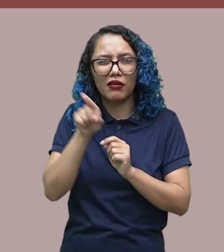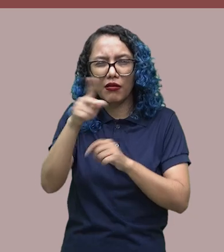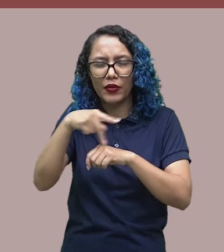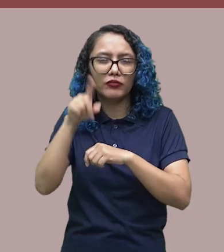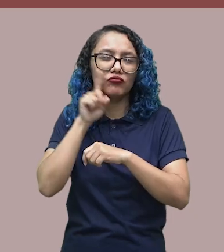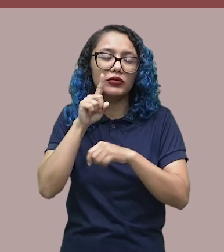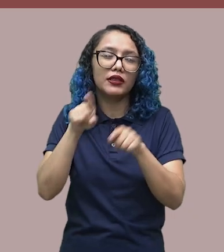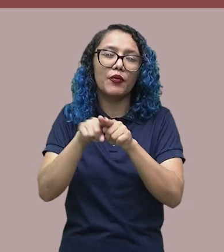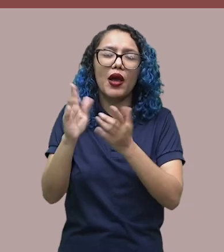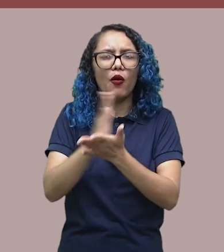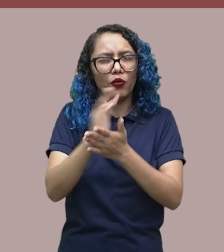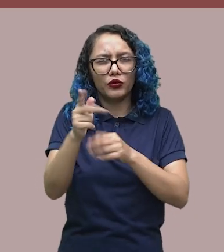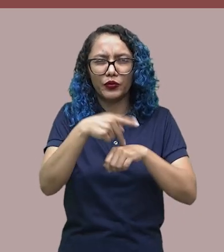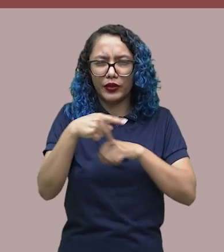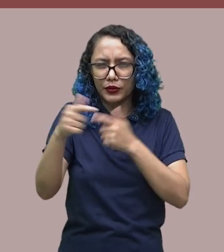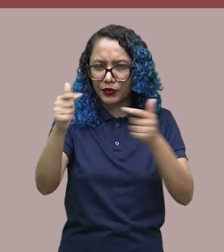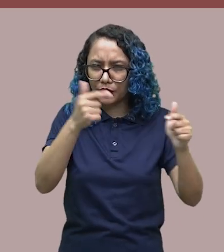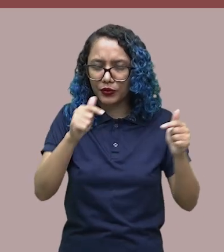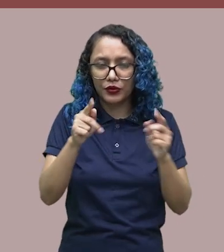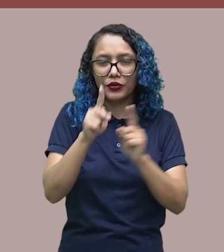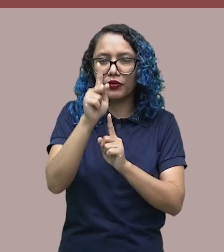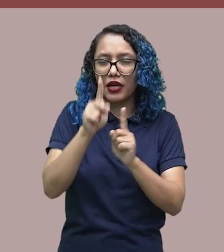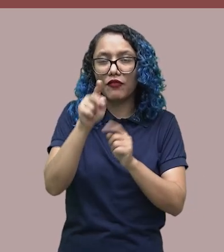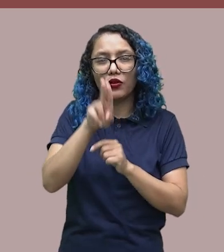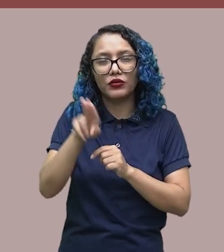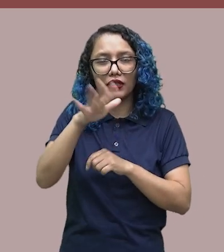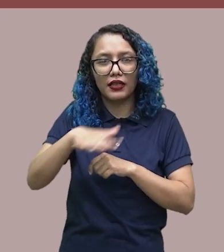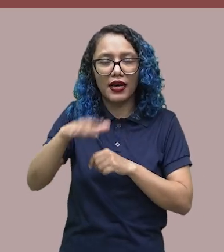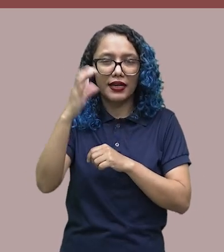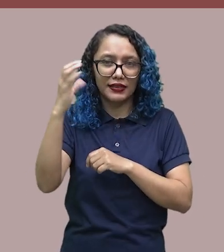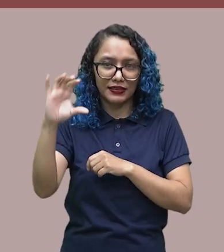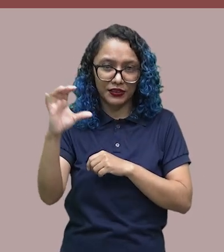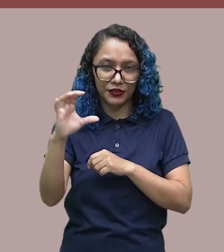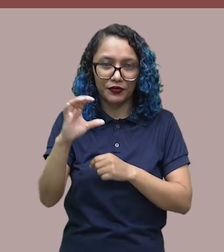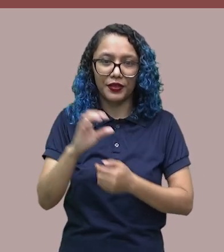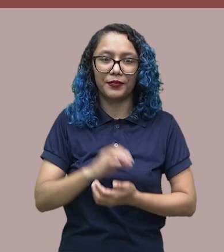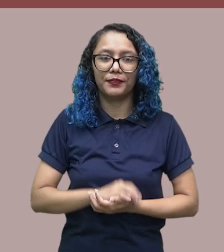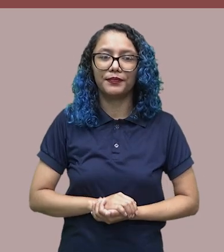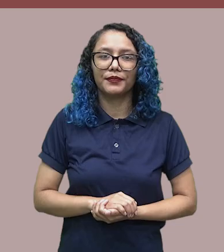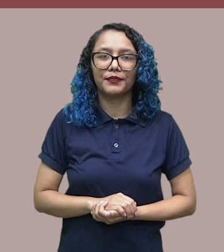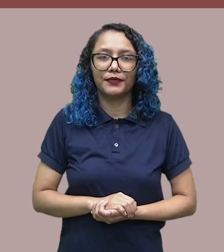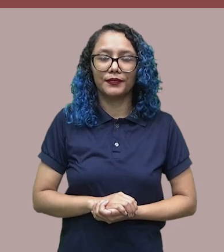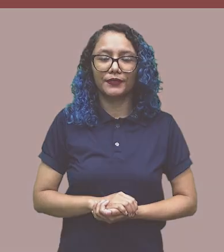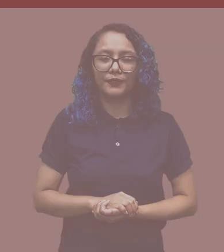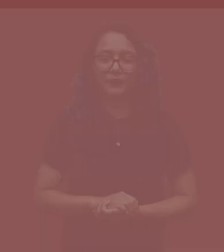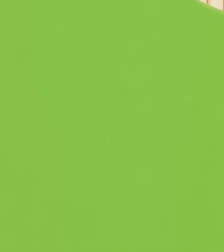Estados Unidos e alguns países. Kelvin, usada no mundo científico.